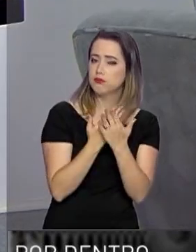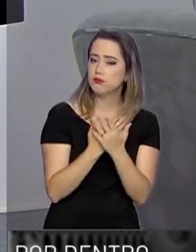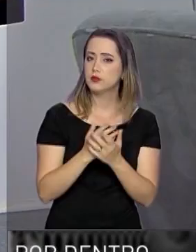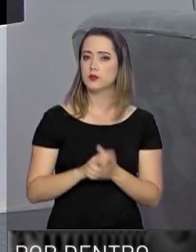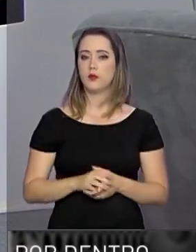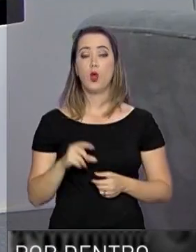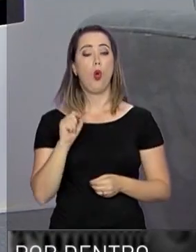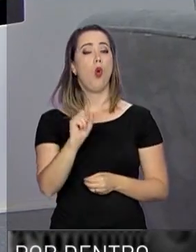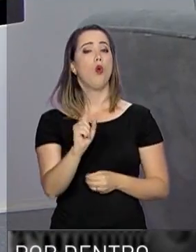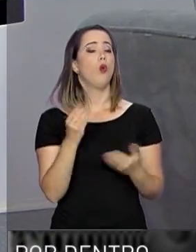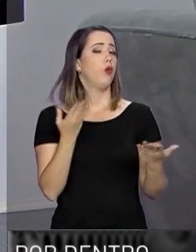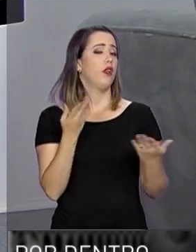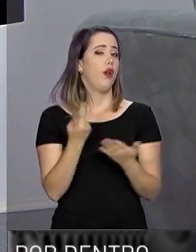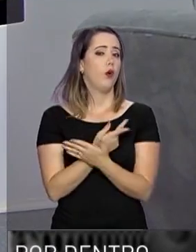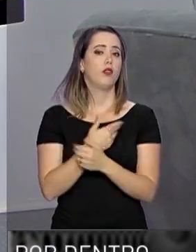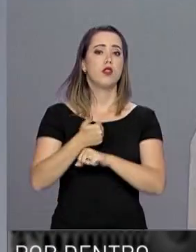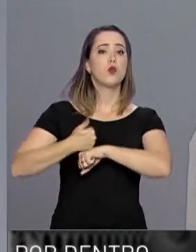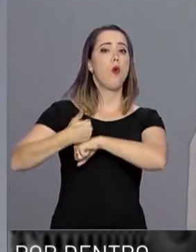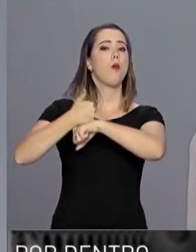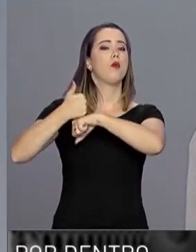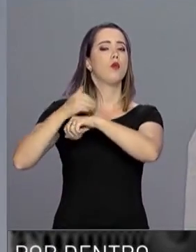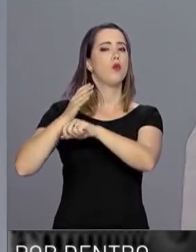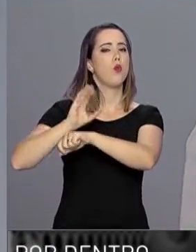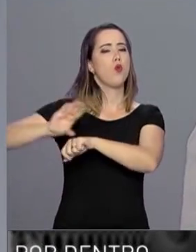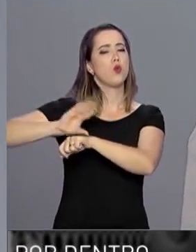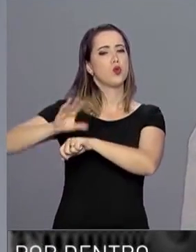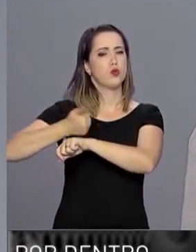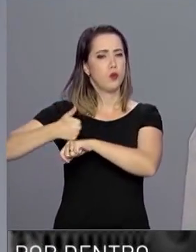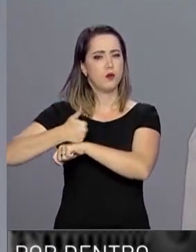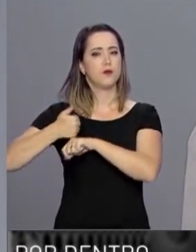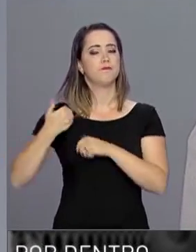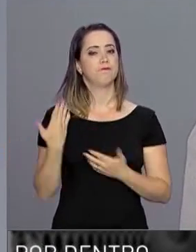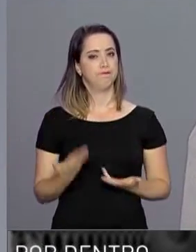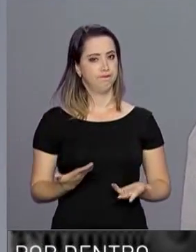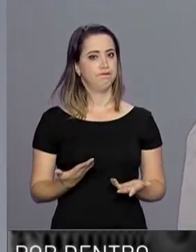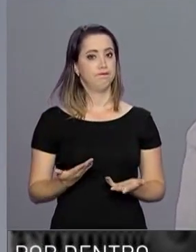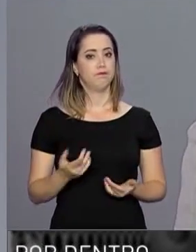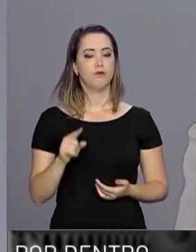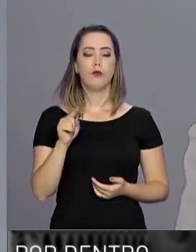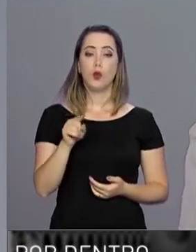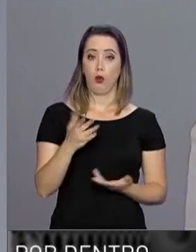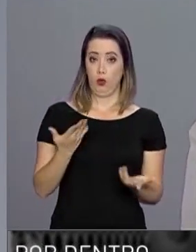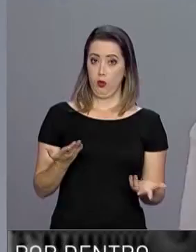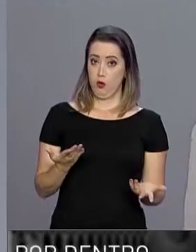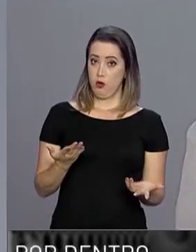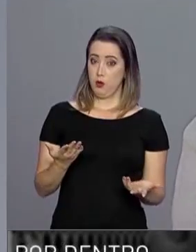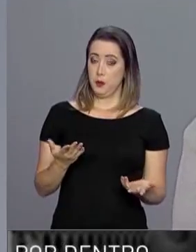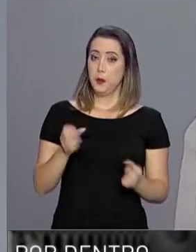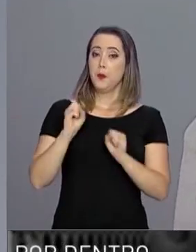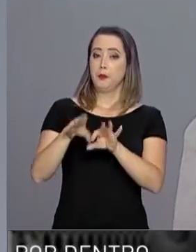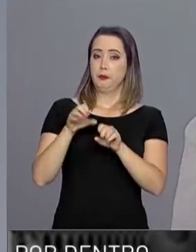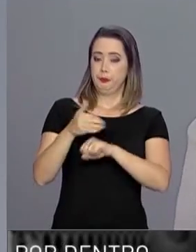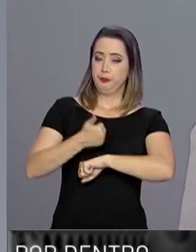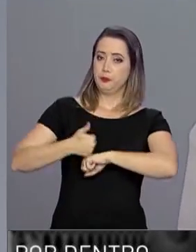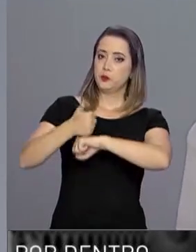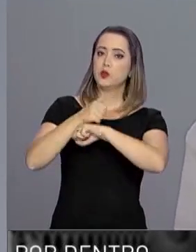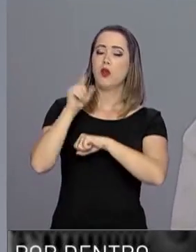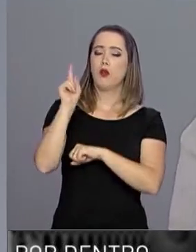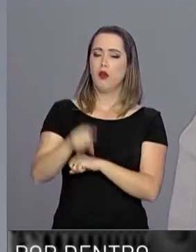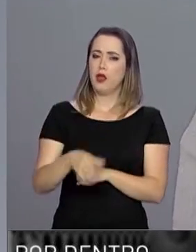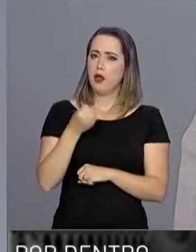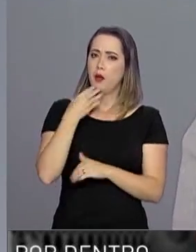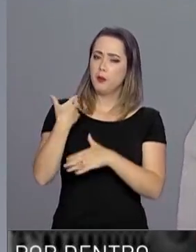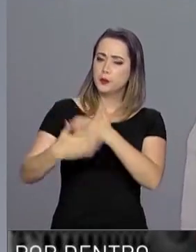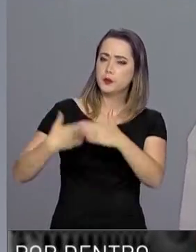ensino profissionalizante, ministro? O ensino profissionalizante é certamente algo que potencializa muito o desenvolvimento. Nós